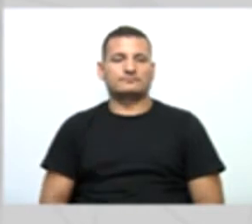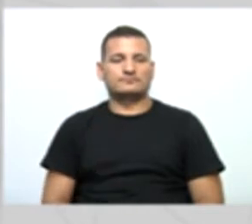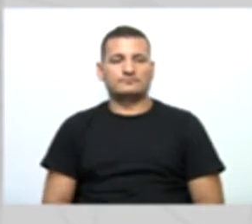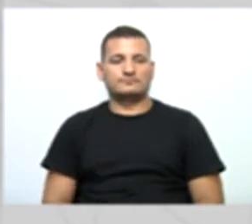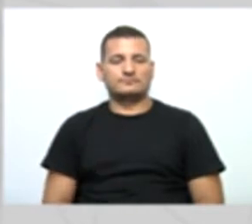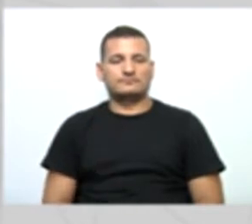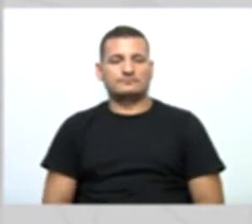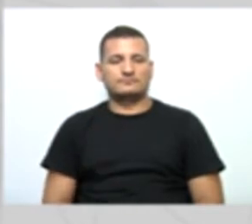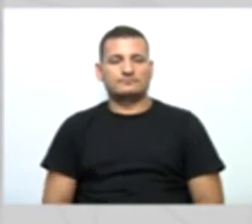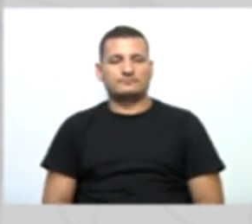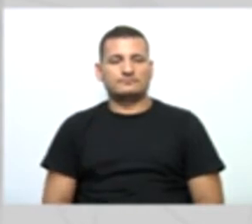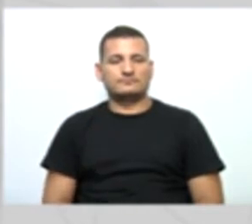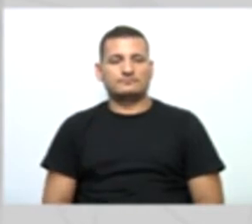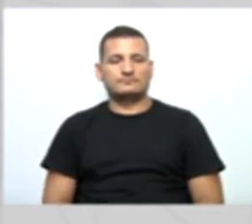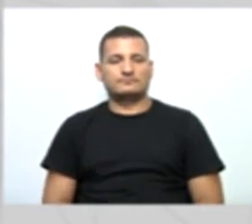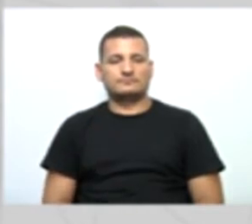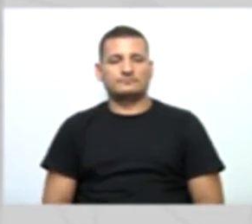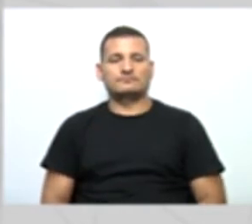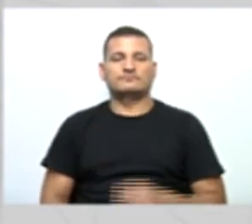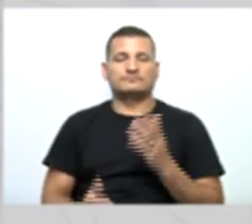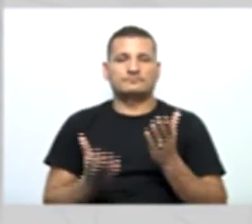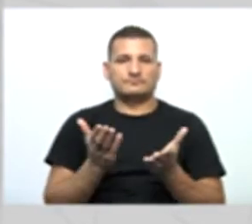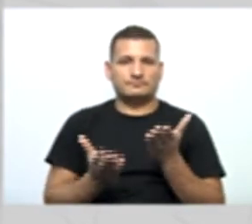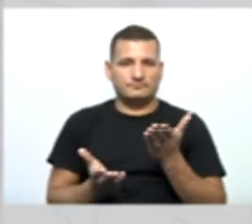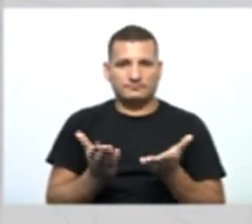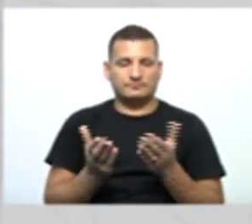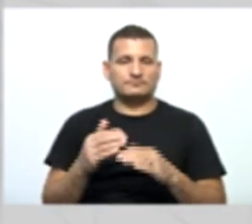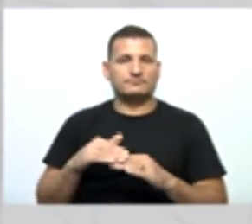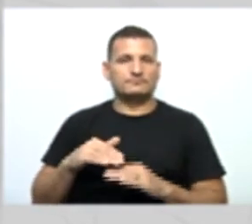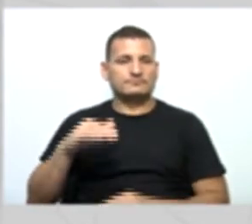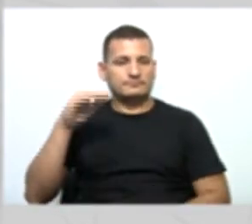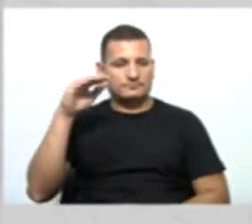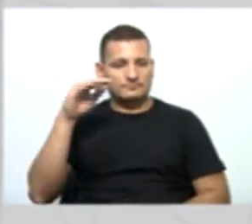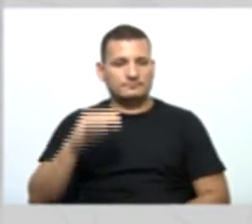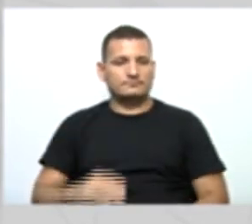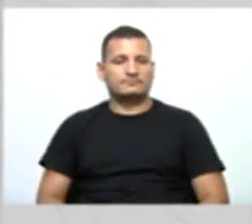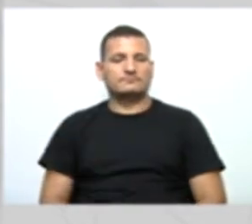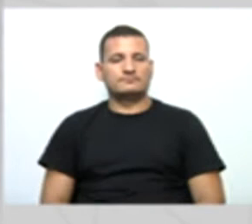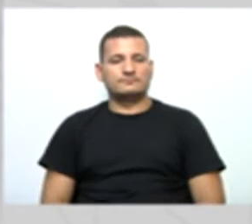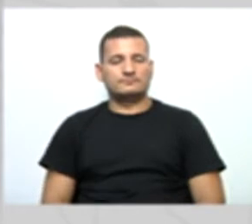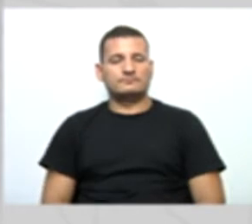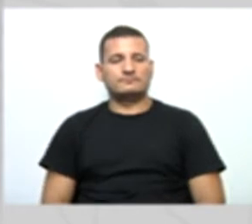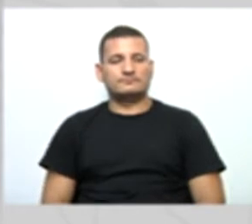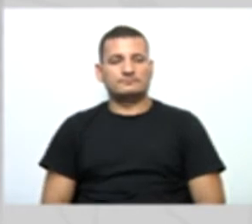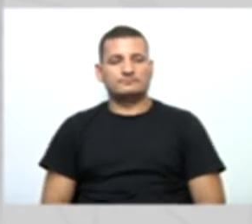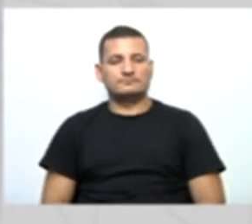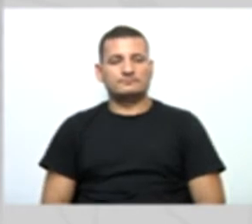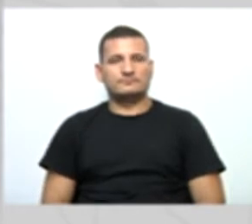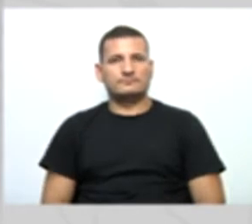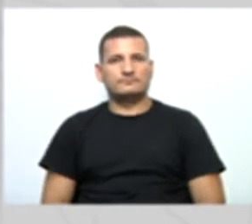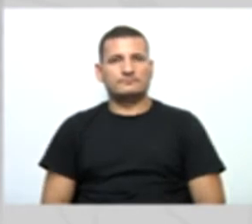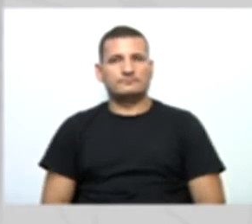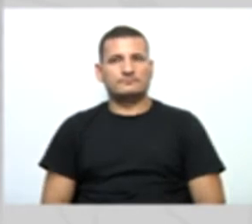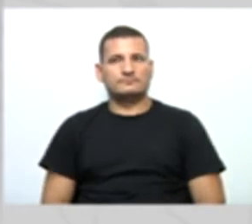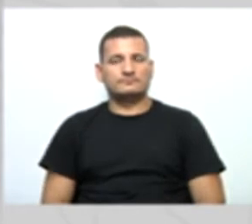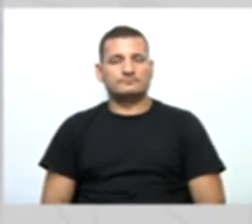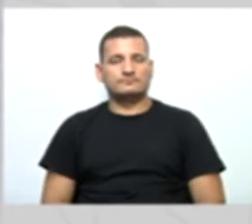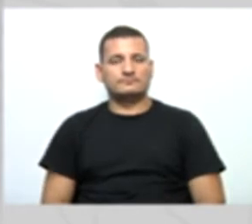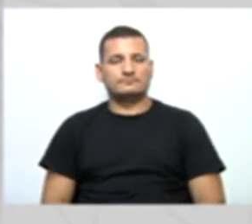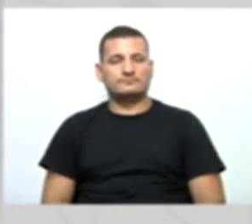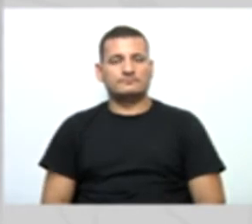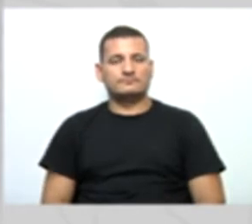Vamos colocar mais simples aqui. Peso e altura. Colocamos mais informações da última vez, mas é só para efeito de